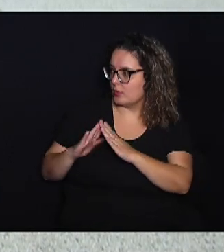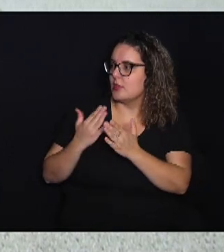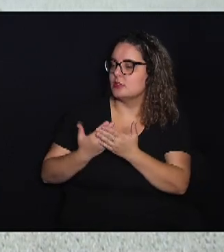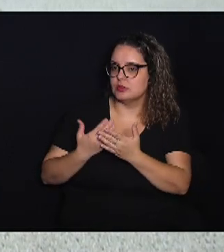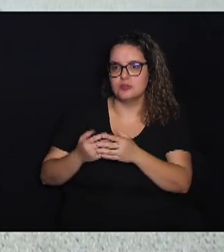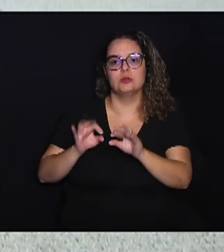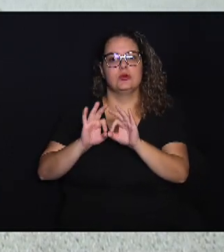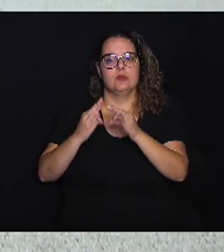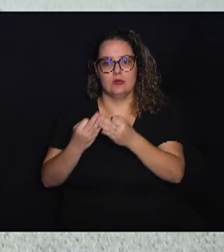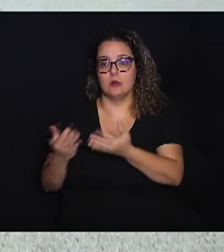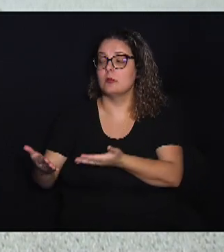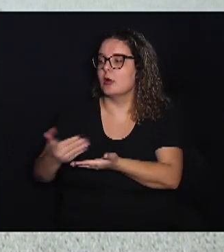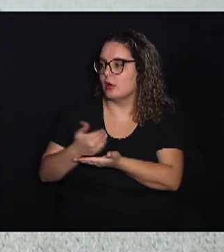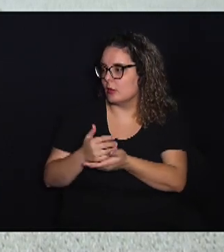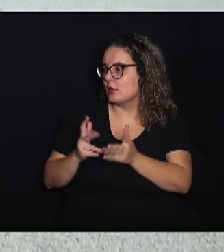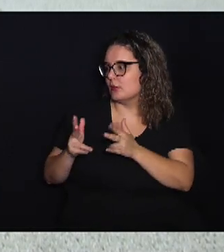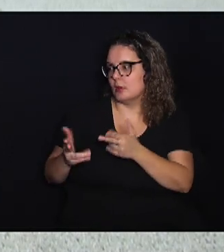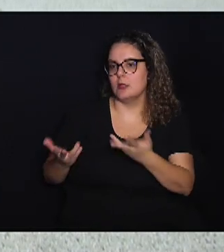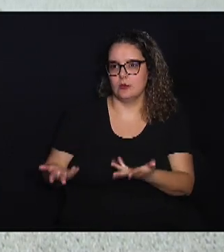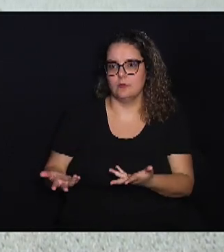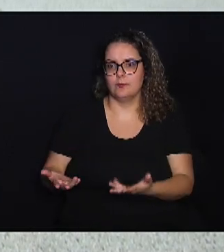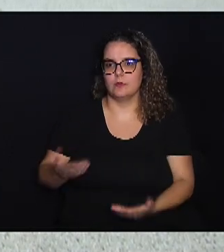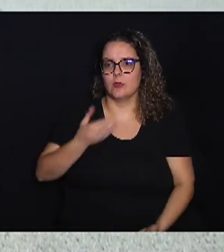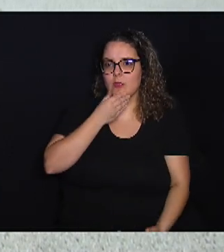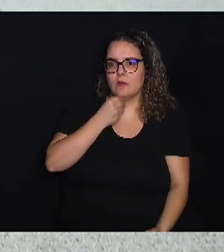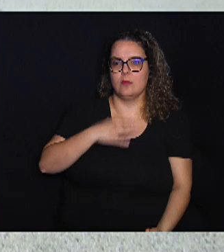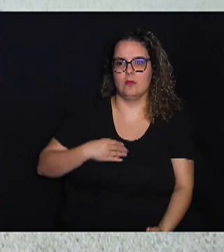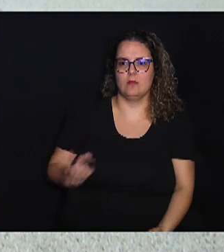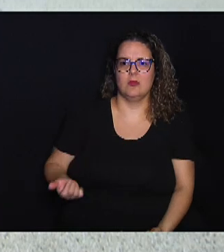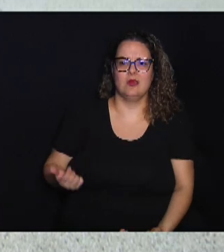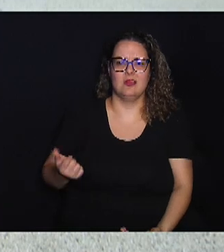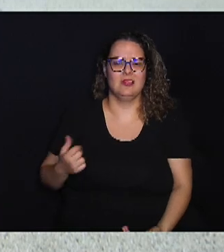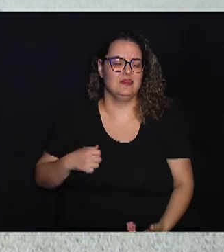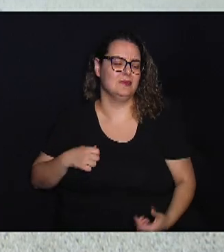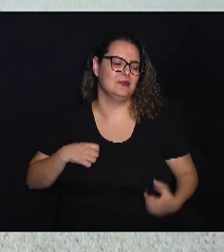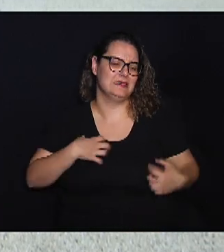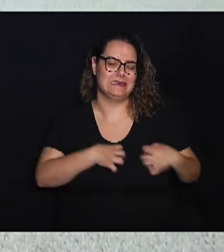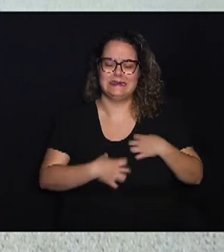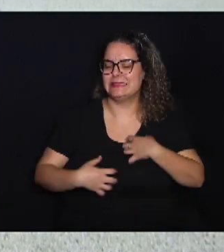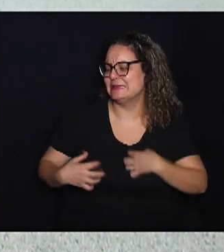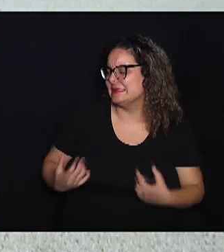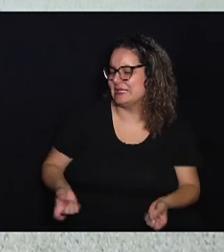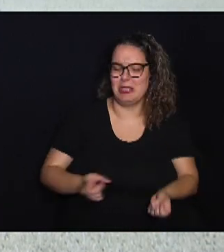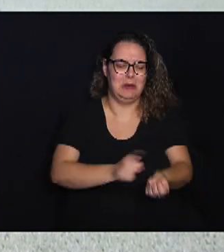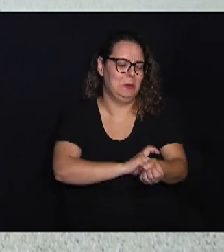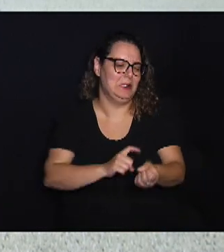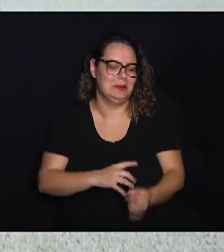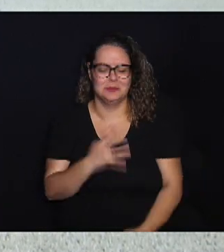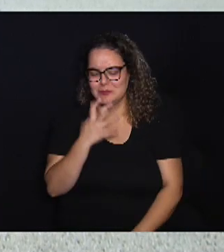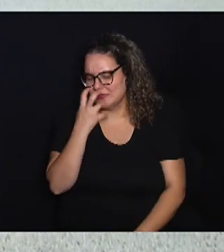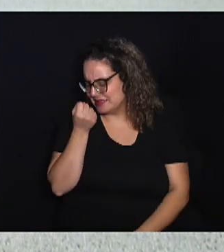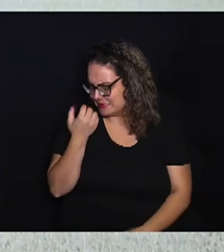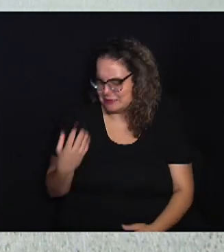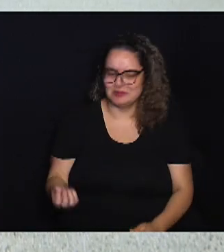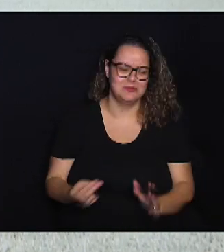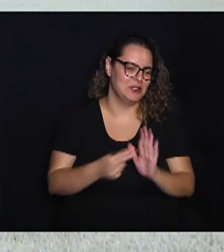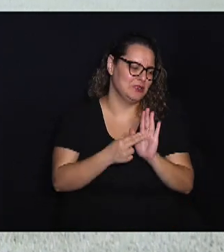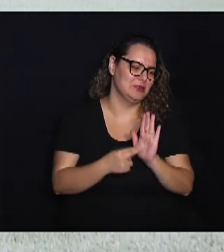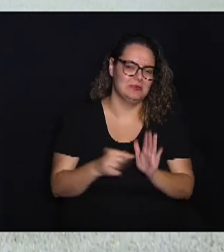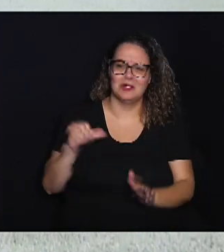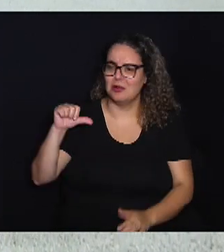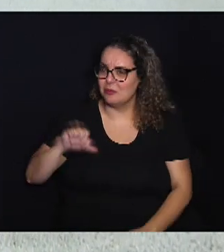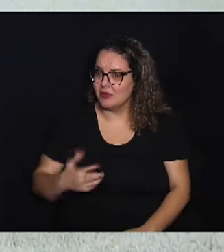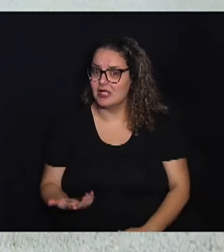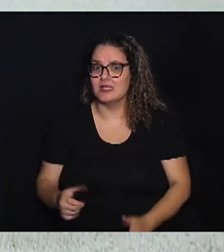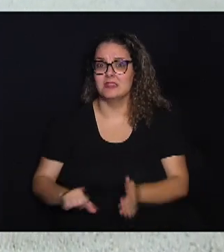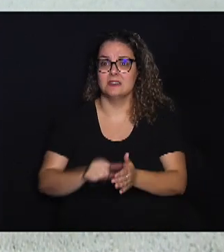que trazer o acolhimento. Então, se o filho chega mais arredio, ou se o filho chega com uma frustração por uma nota que veio muito baixa nas